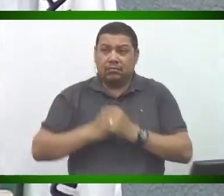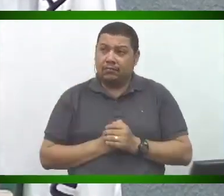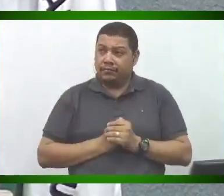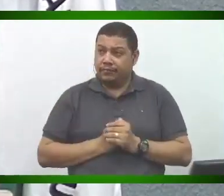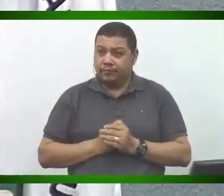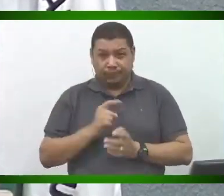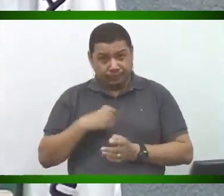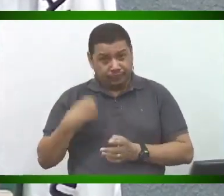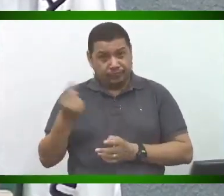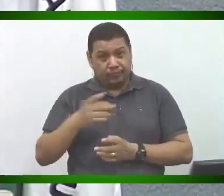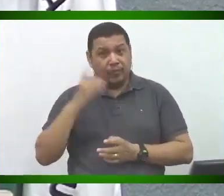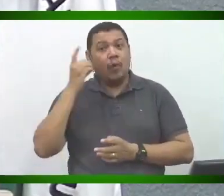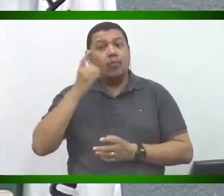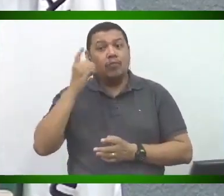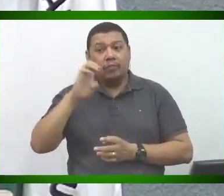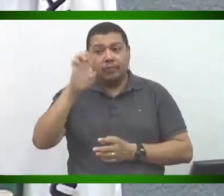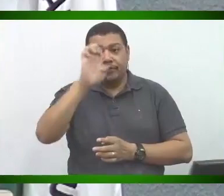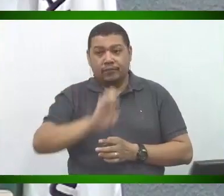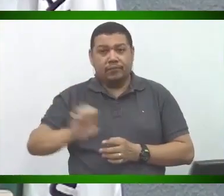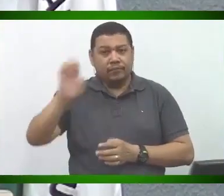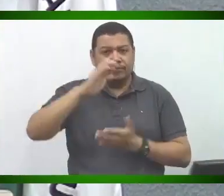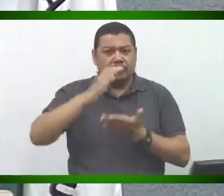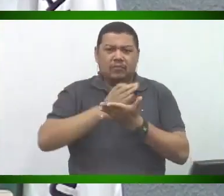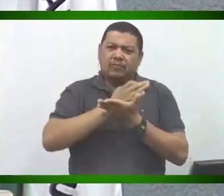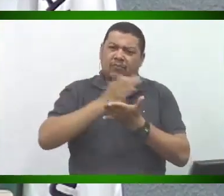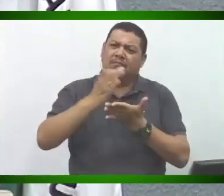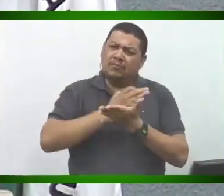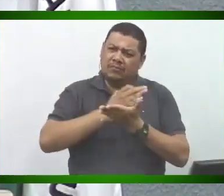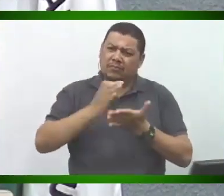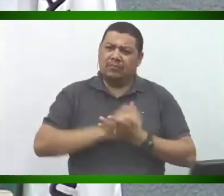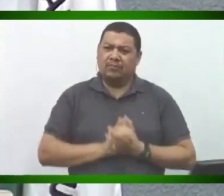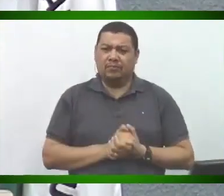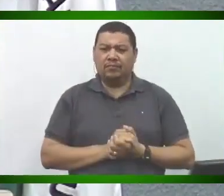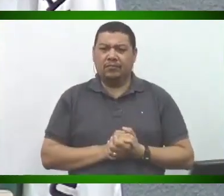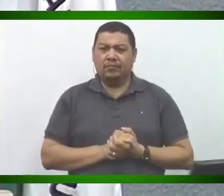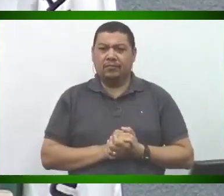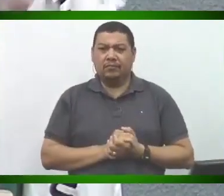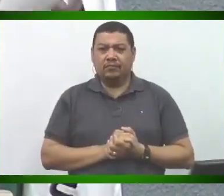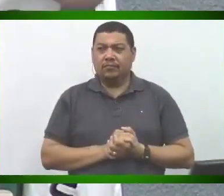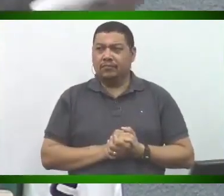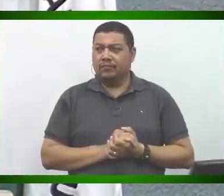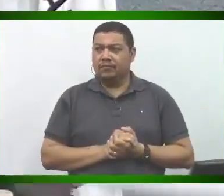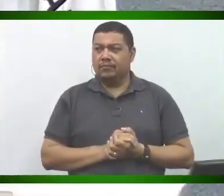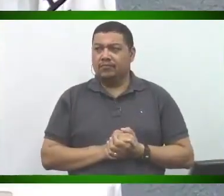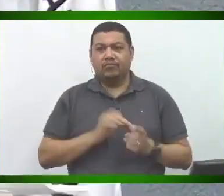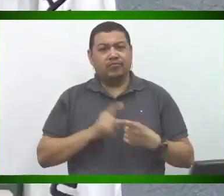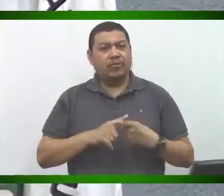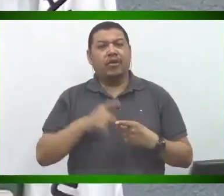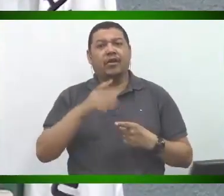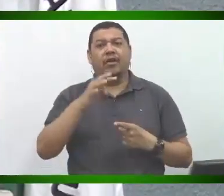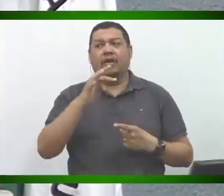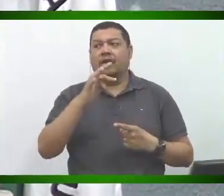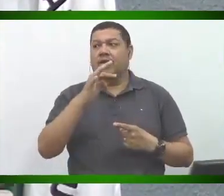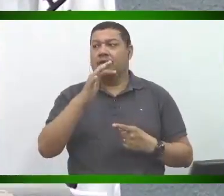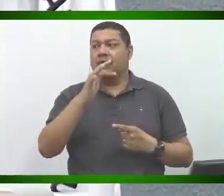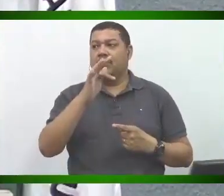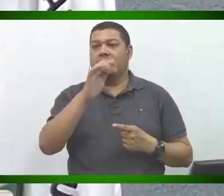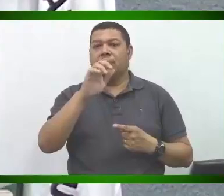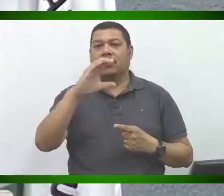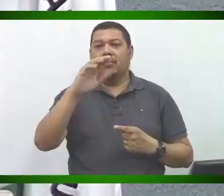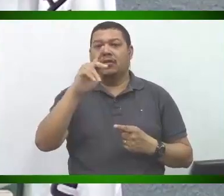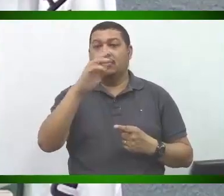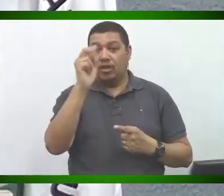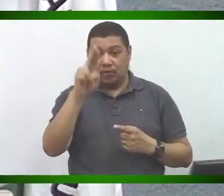os nossos deputados estaduais, alguns deles, talvez não na totalidade, ficar correndo atrás de tchau poeira. Mentira de tchau